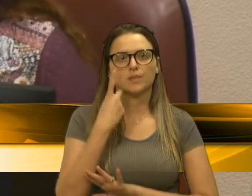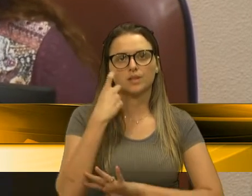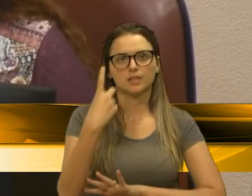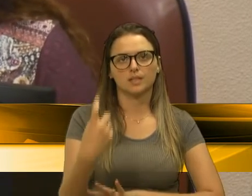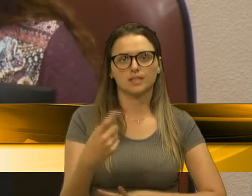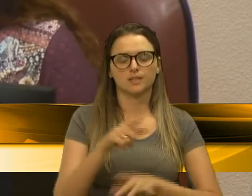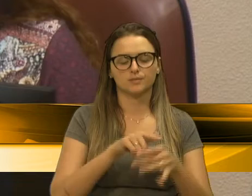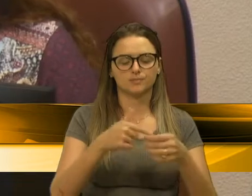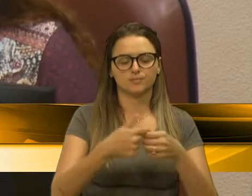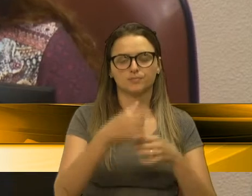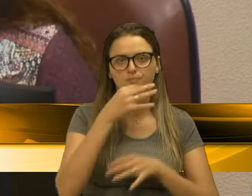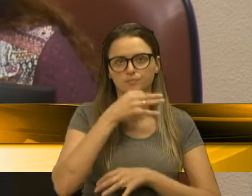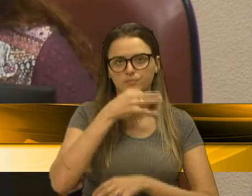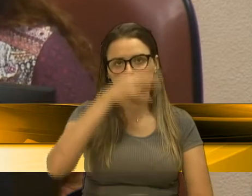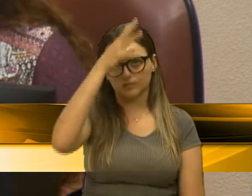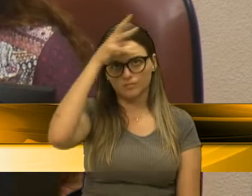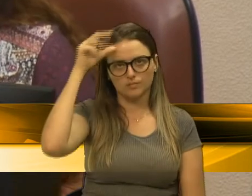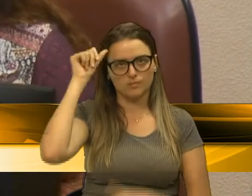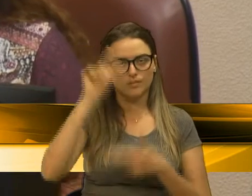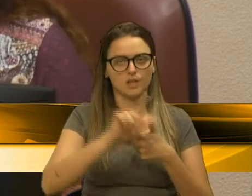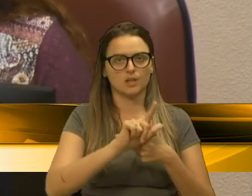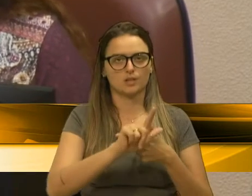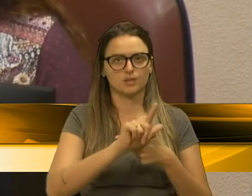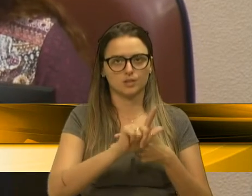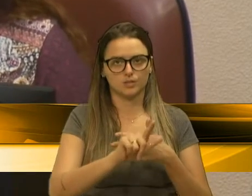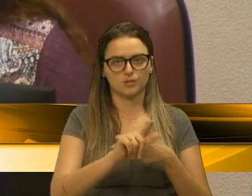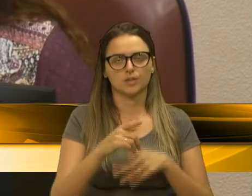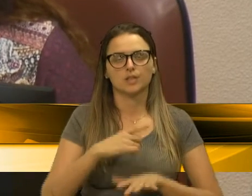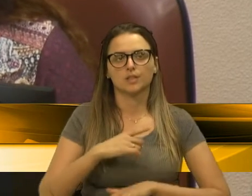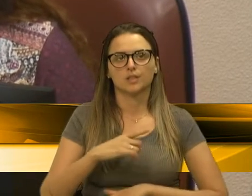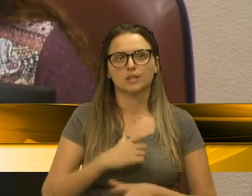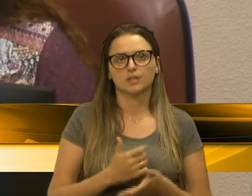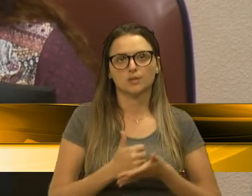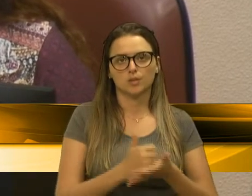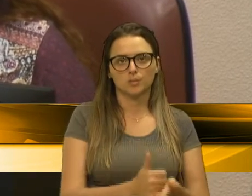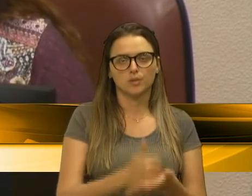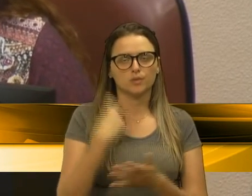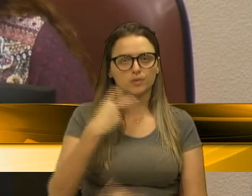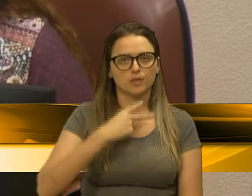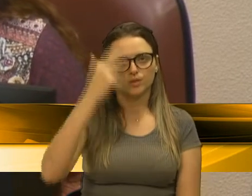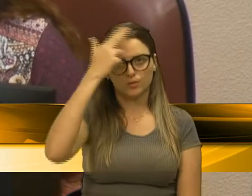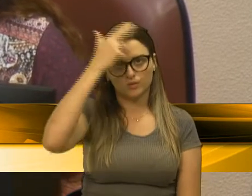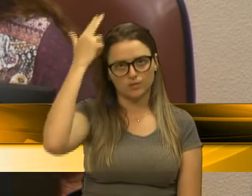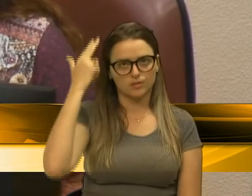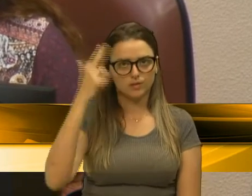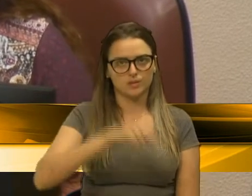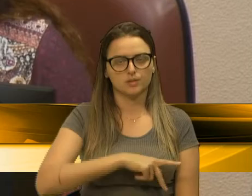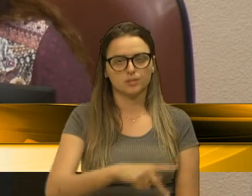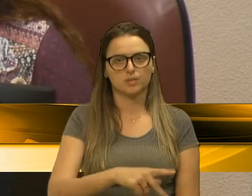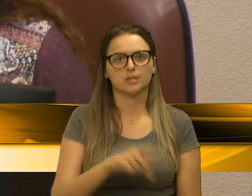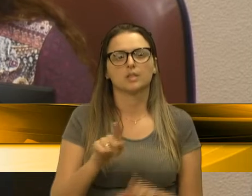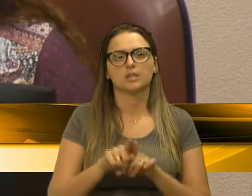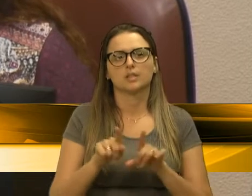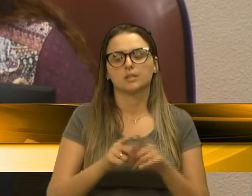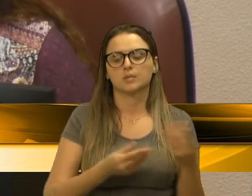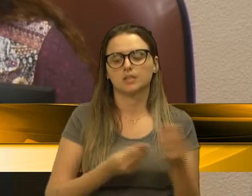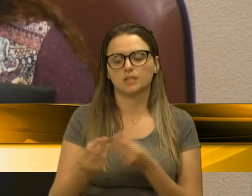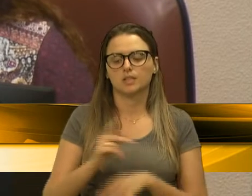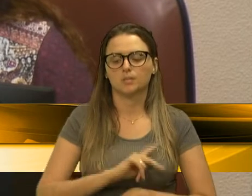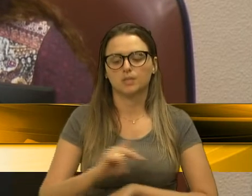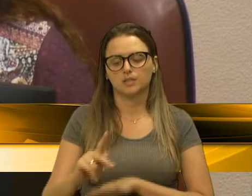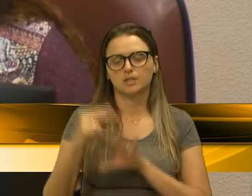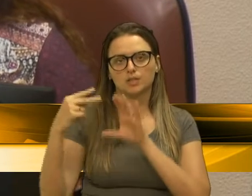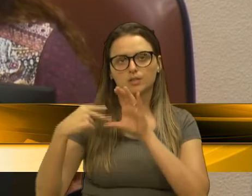Interessado, município de Caxias do Sul, Poder Legislativo. Consulente, vereador Flávio Cassina, presidente. Destinatário, presidente da